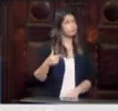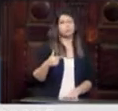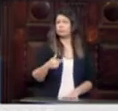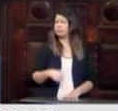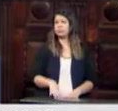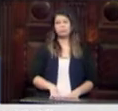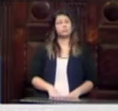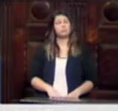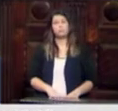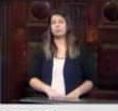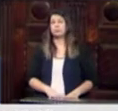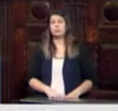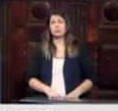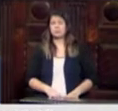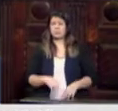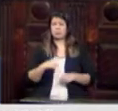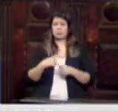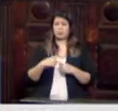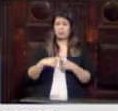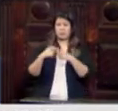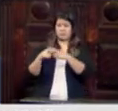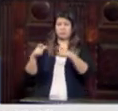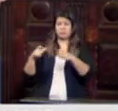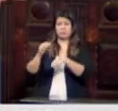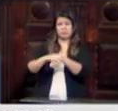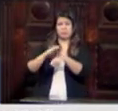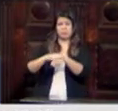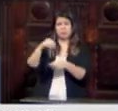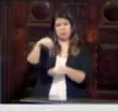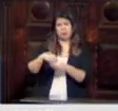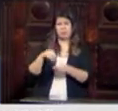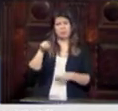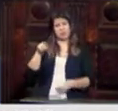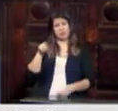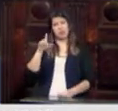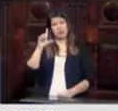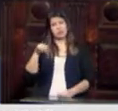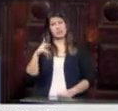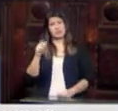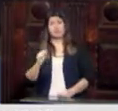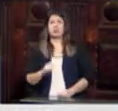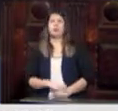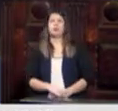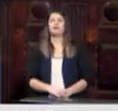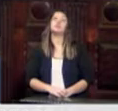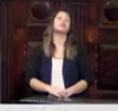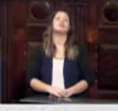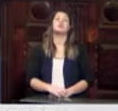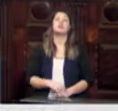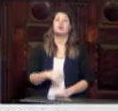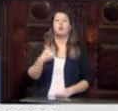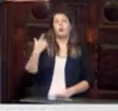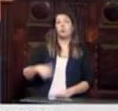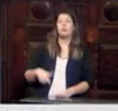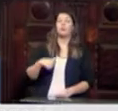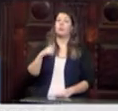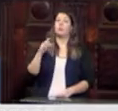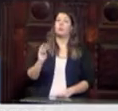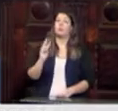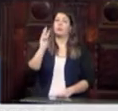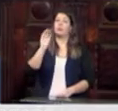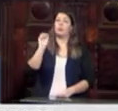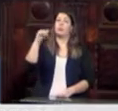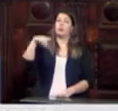deputada Lucinha. Deputado Anderson fala de Friburgo com uma